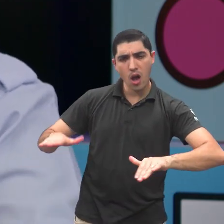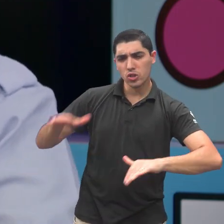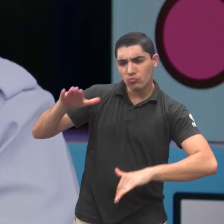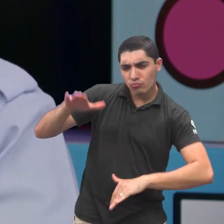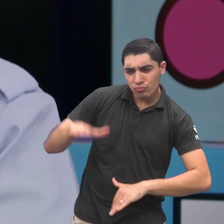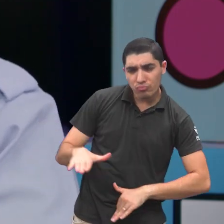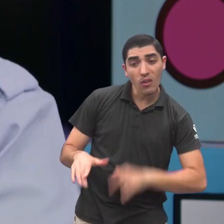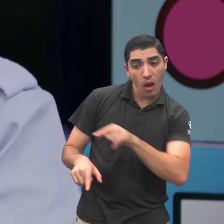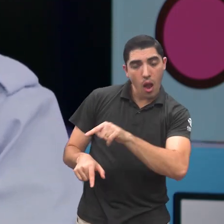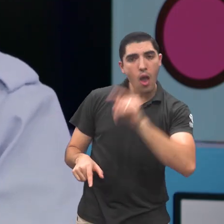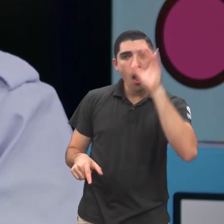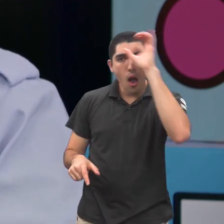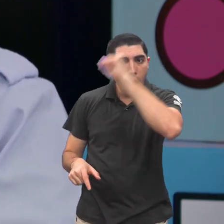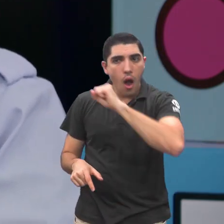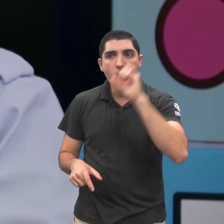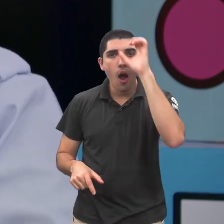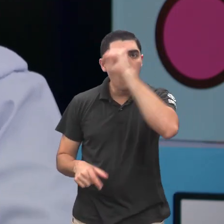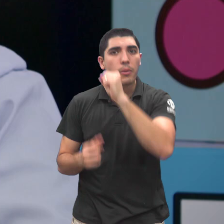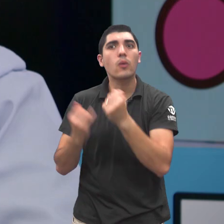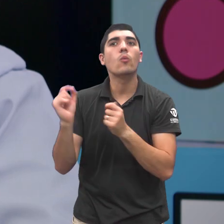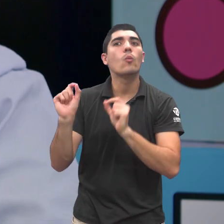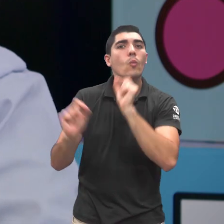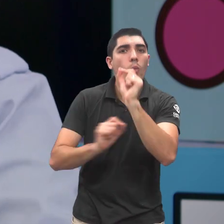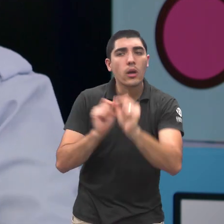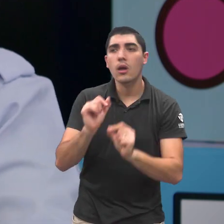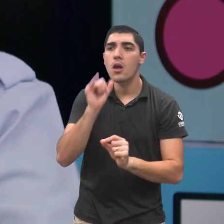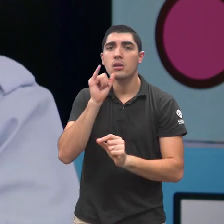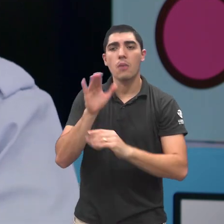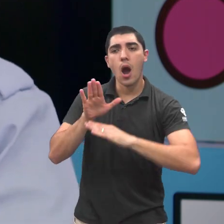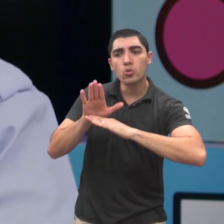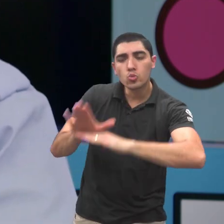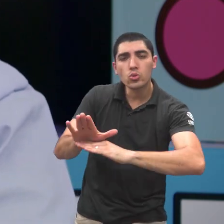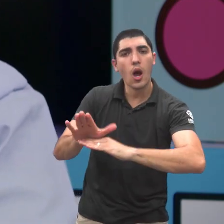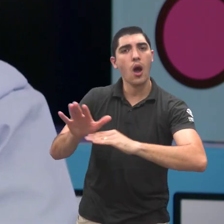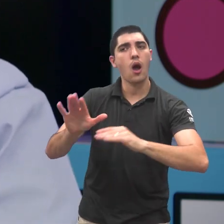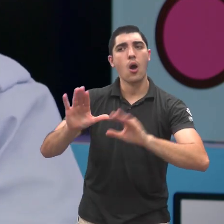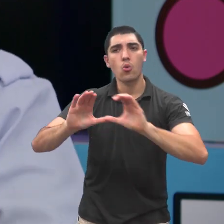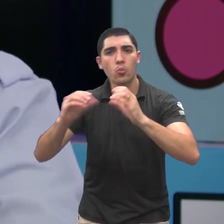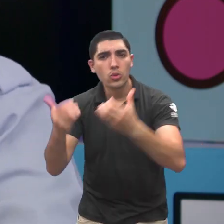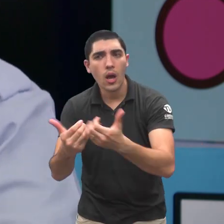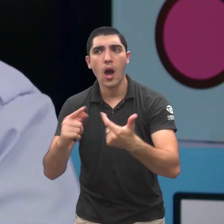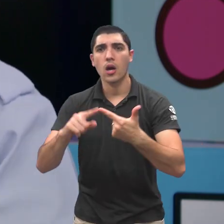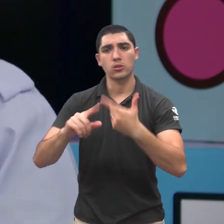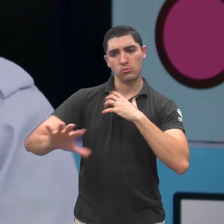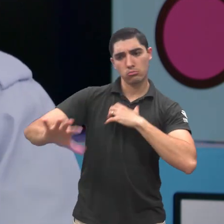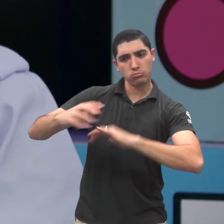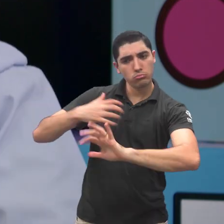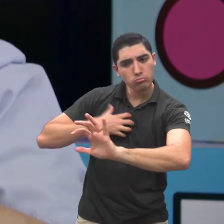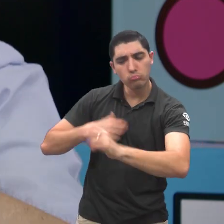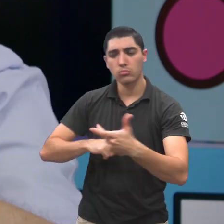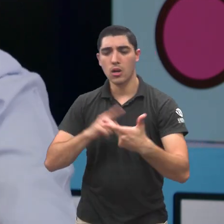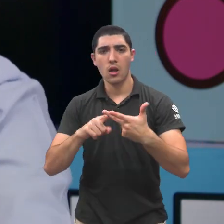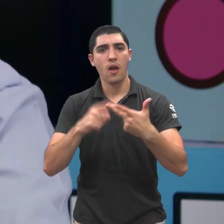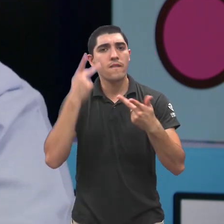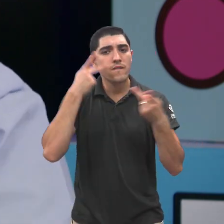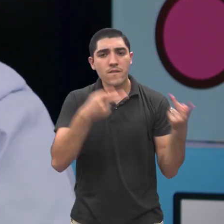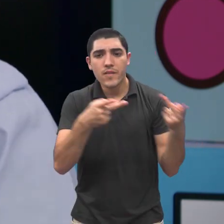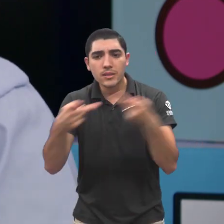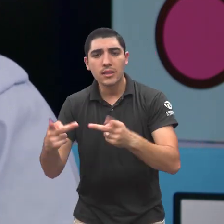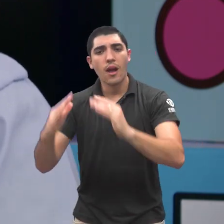dentre as suas atividades relacionadas a ações comunitárias, campanhas, visitas